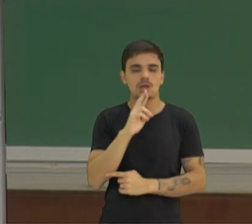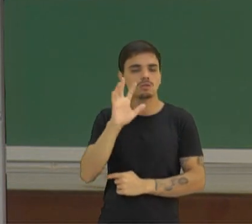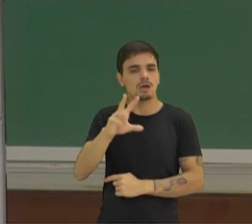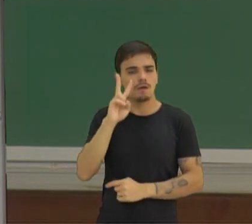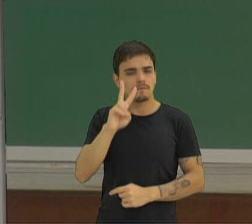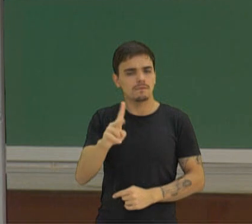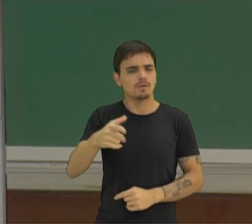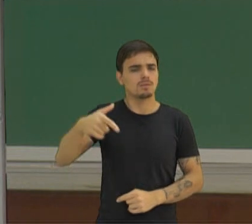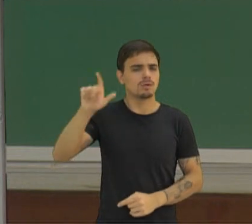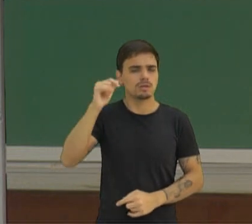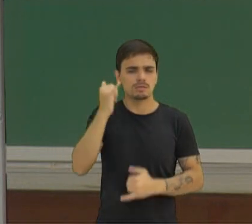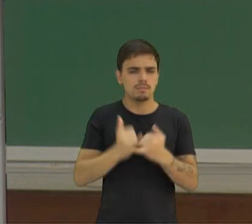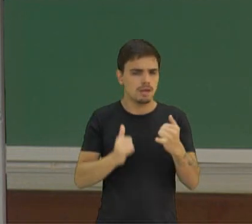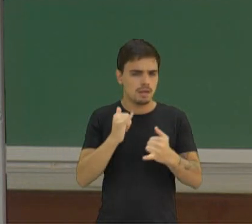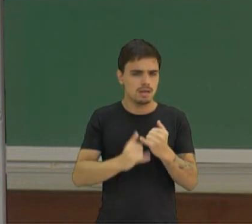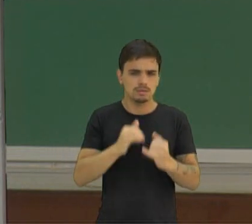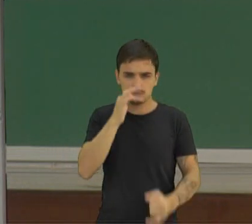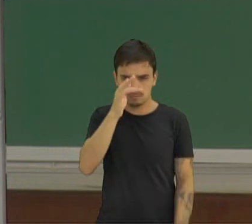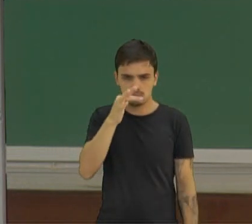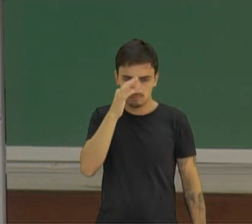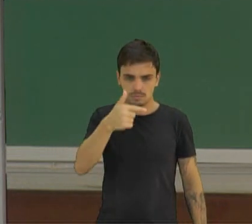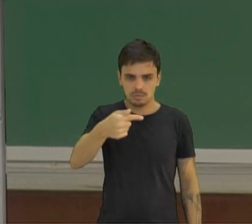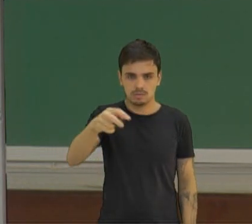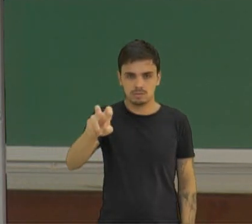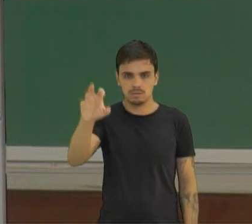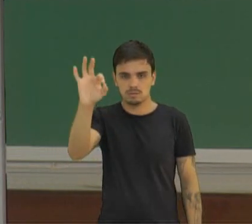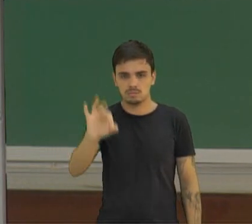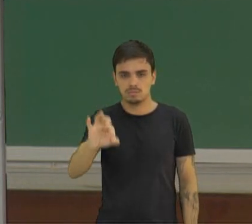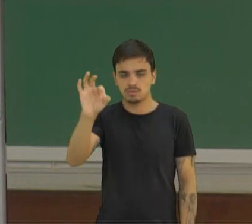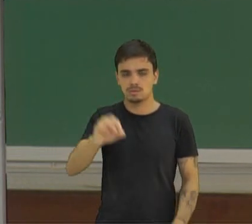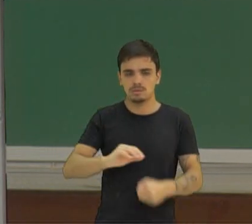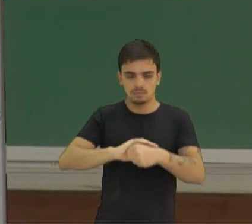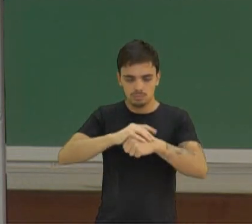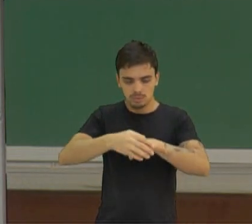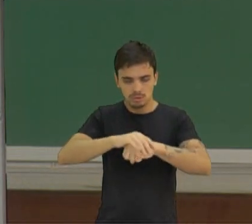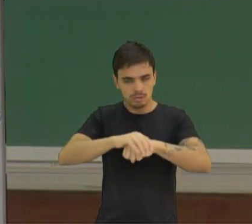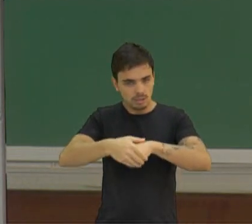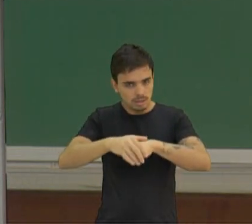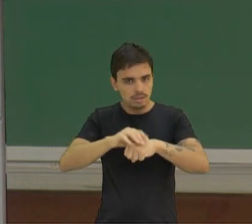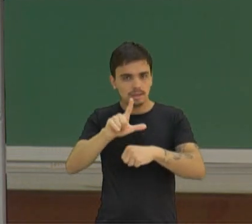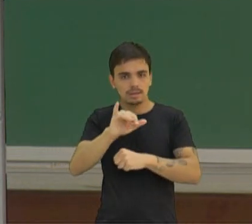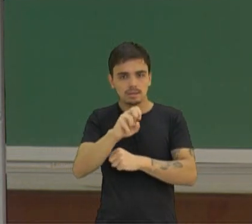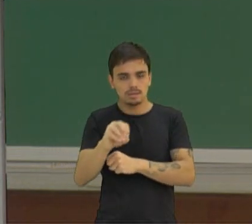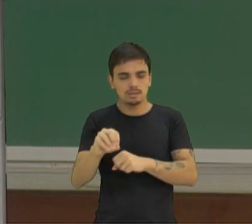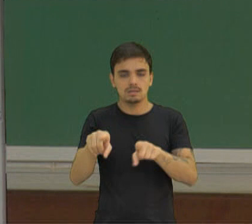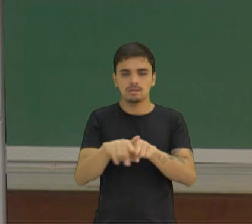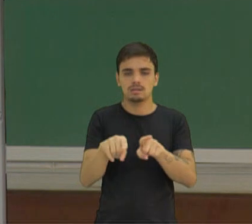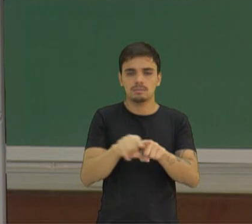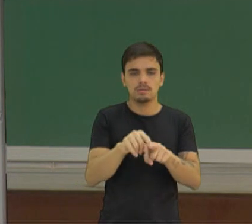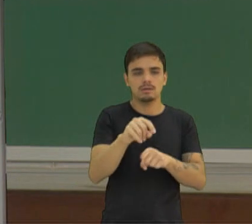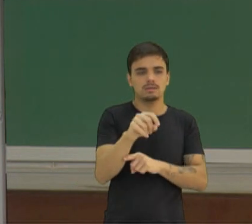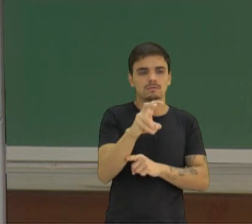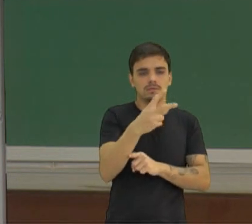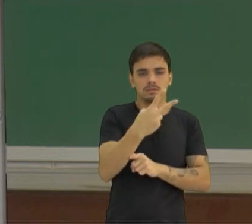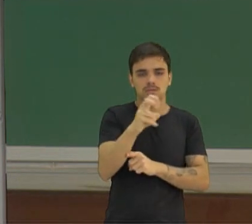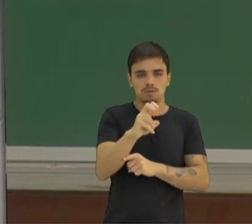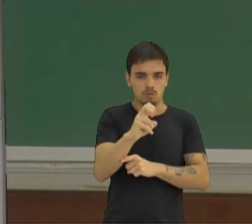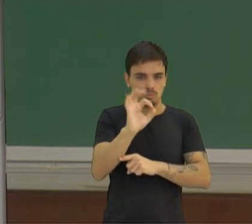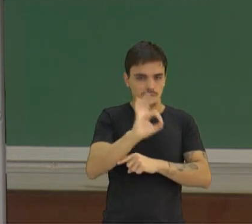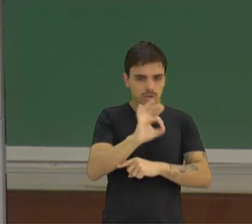aquele que nós vimos semelhante na flores 75 por cento de Lisa e 25 por cento de rugoso